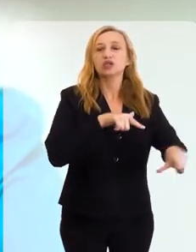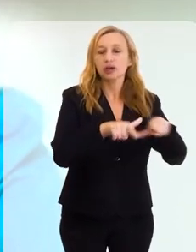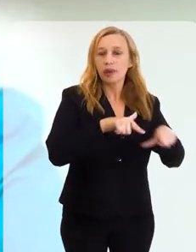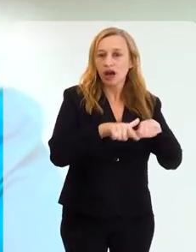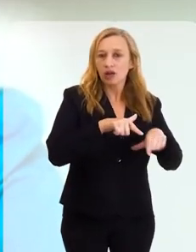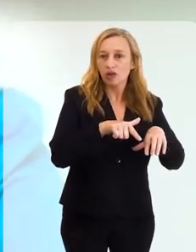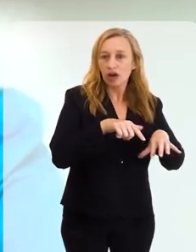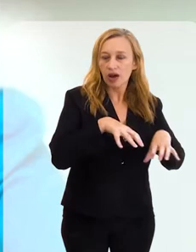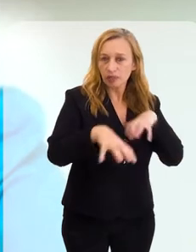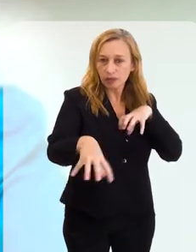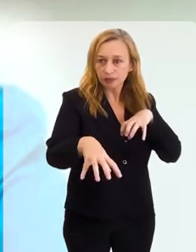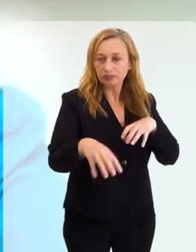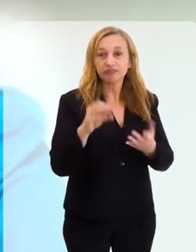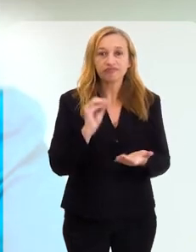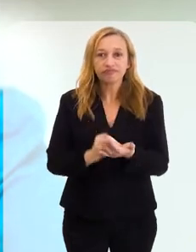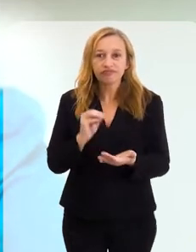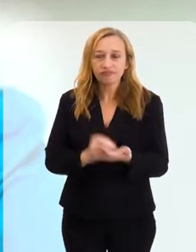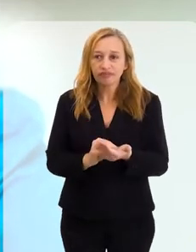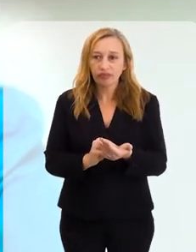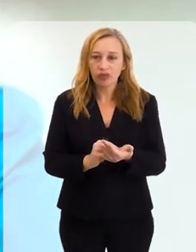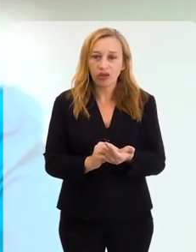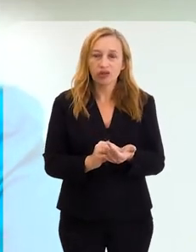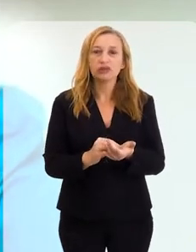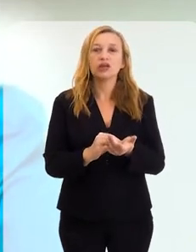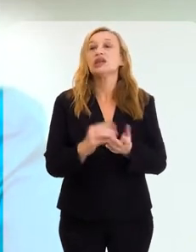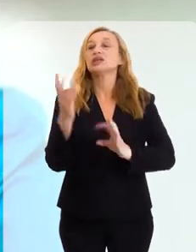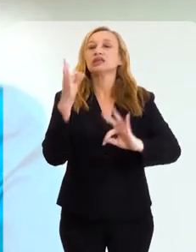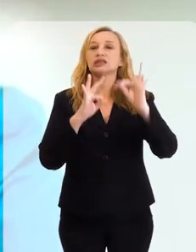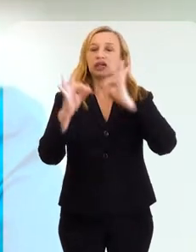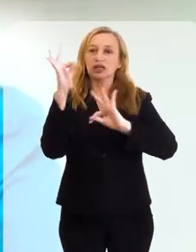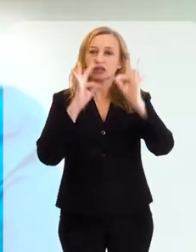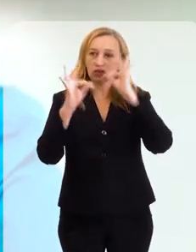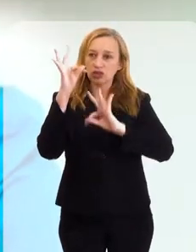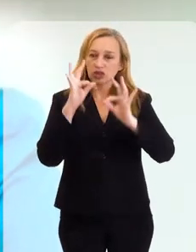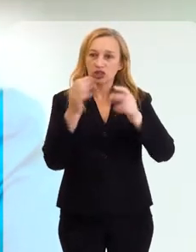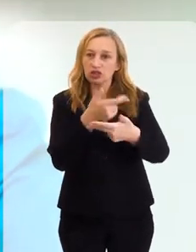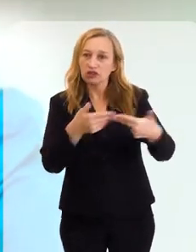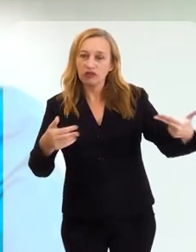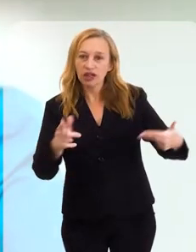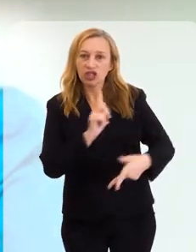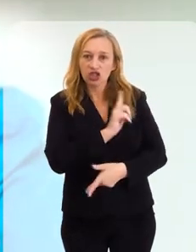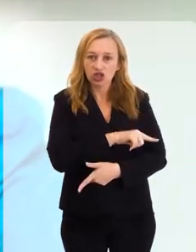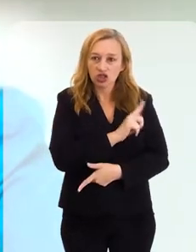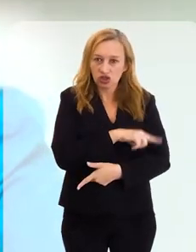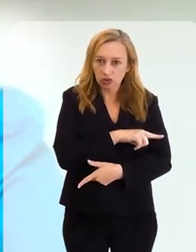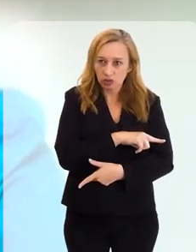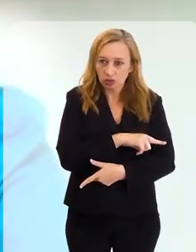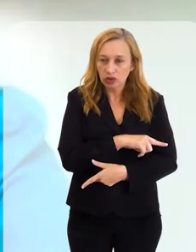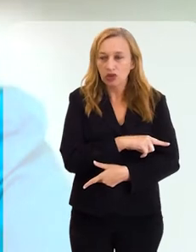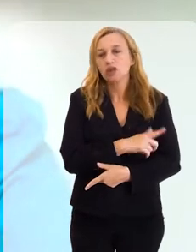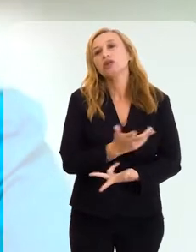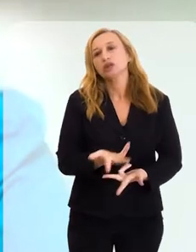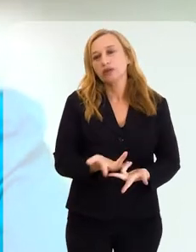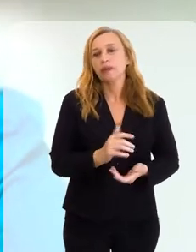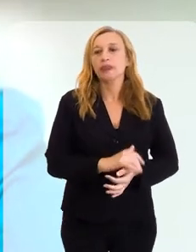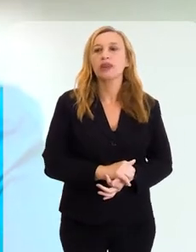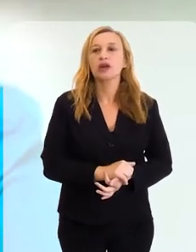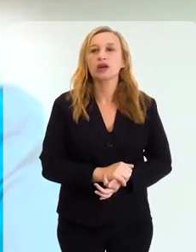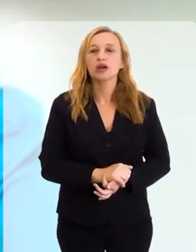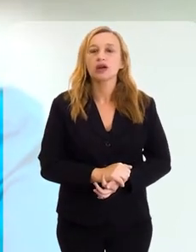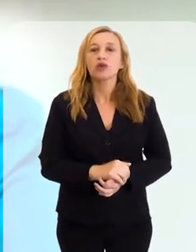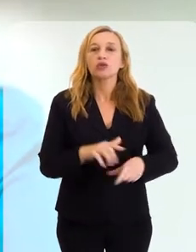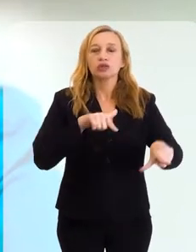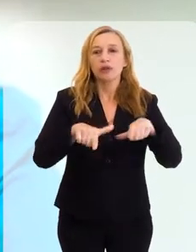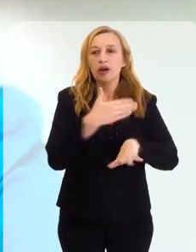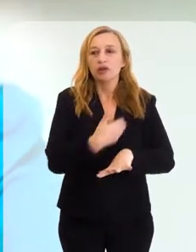para o trabalho remoto, a falta de ferramentas tecnológicas para a gestão das entregas, né?